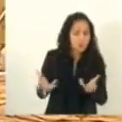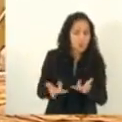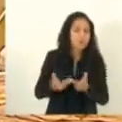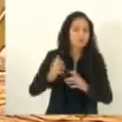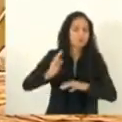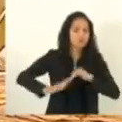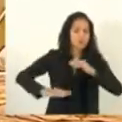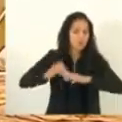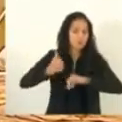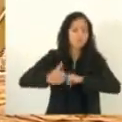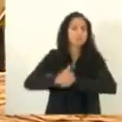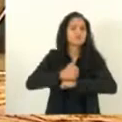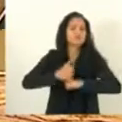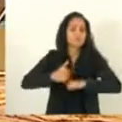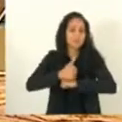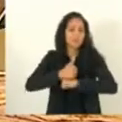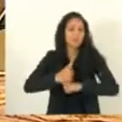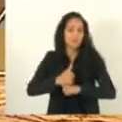profissional,